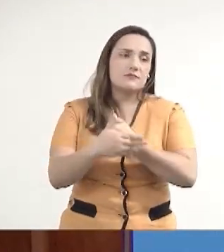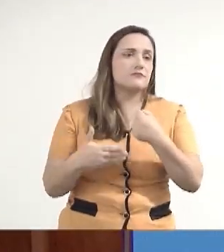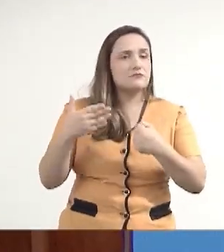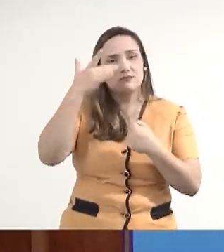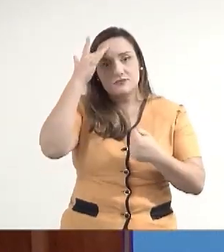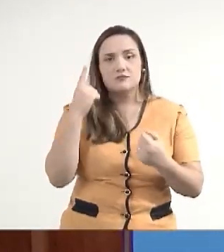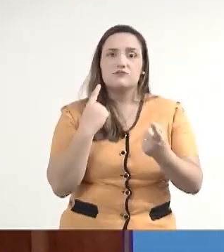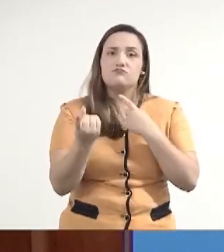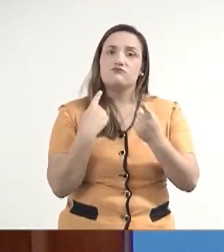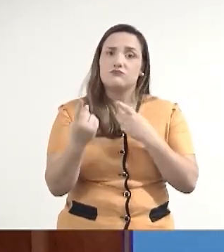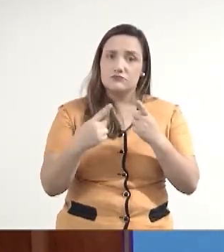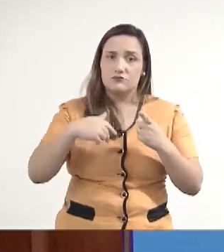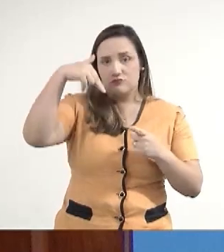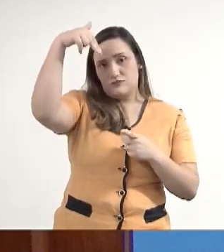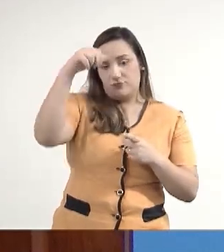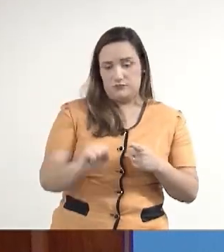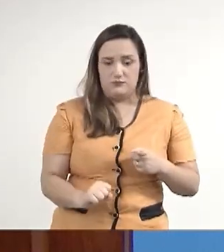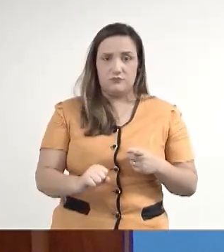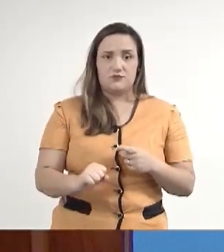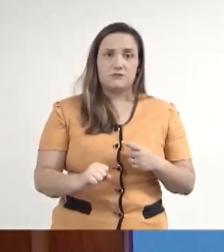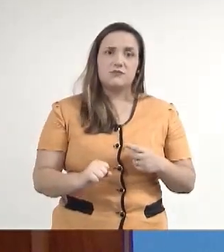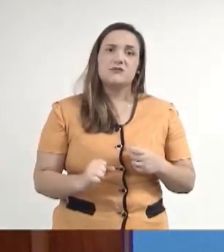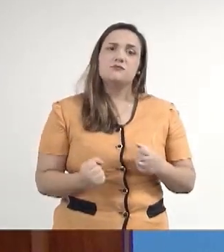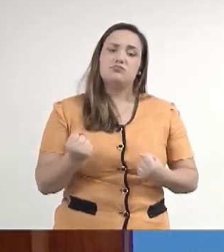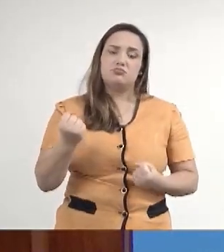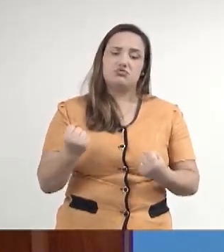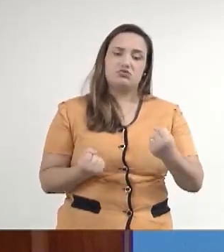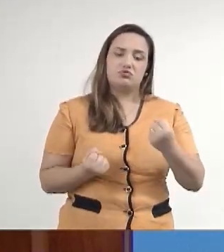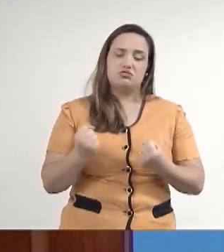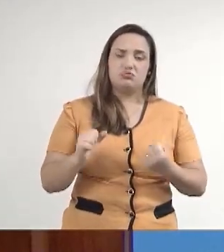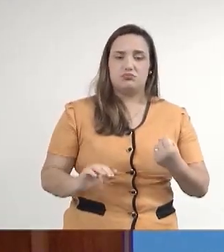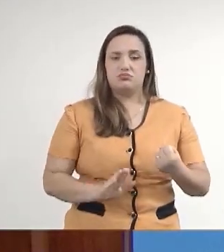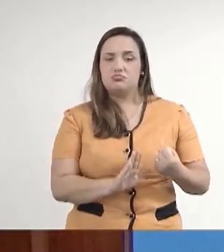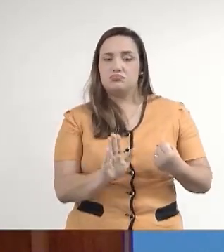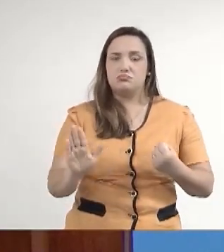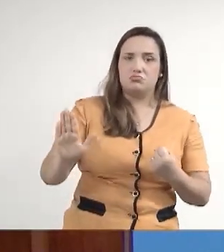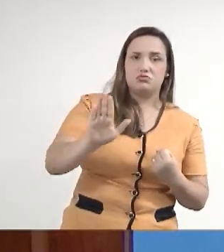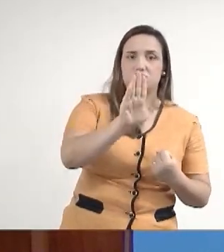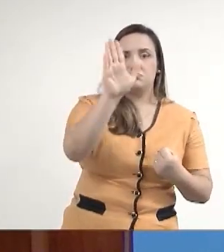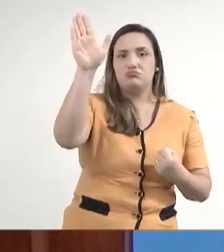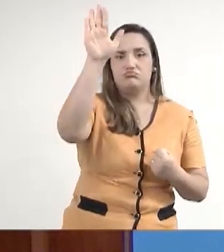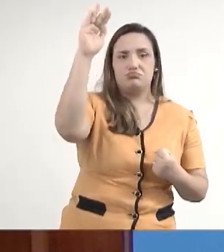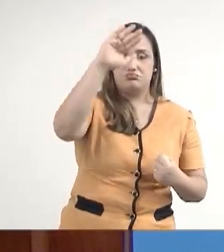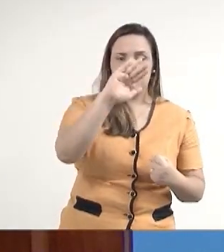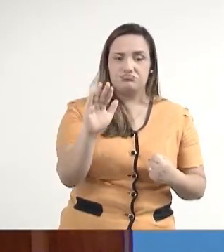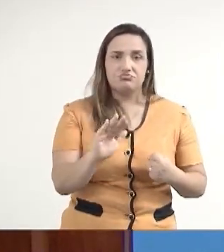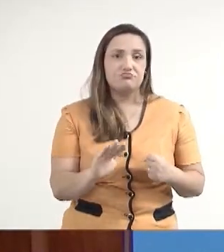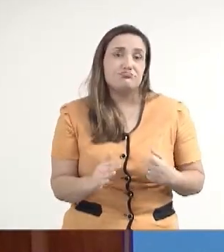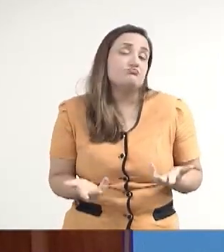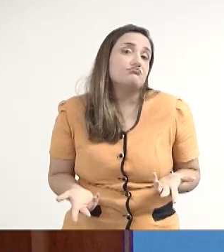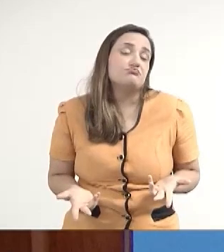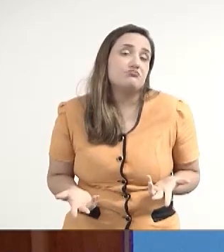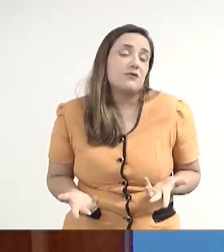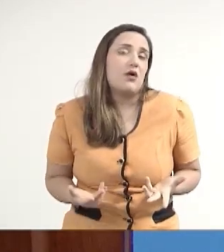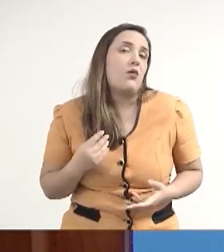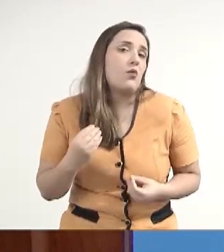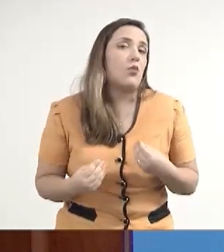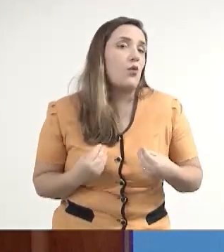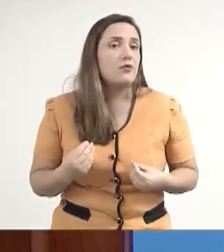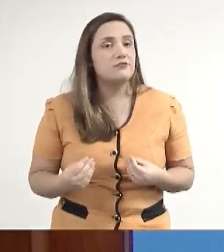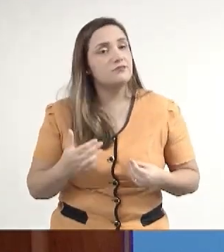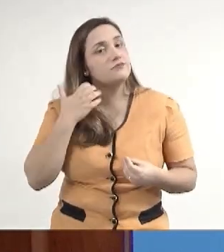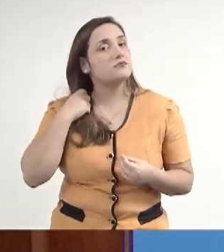norte a sul do nosso país, cruzando o Mato Grosso do Sul. Não é possível que nós